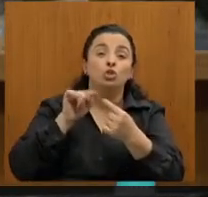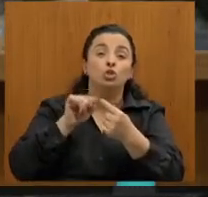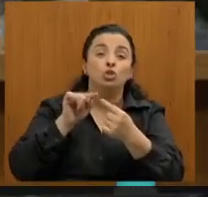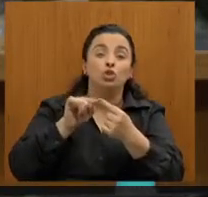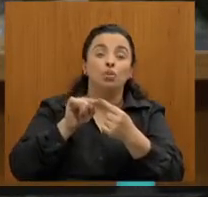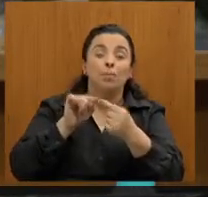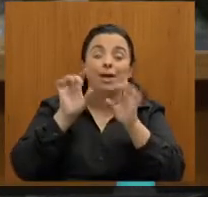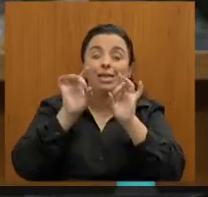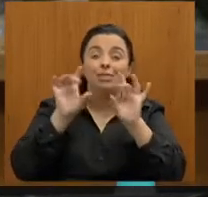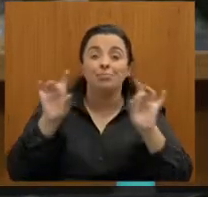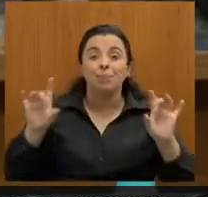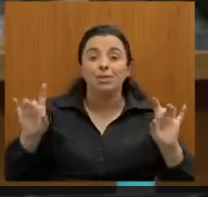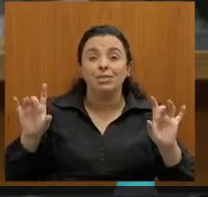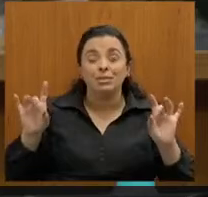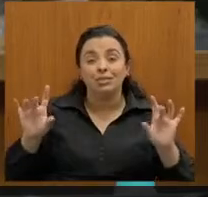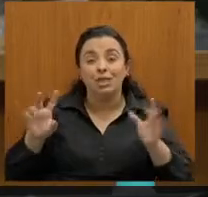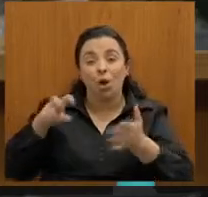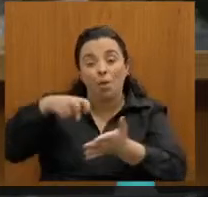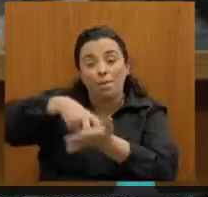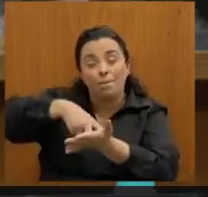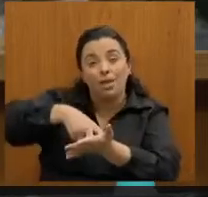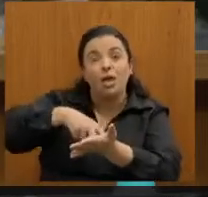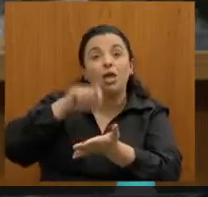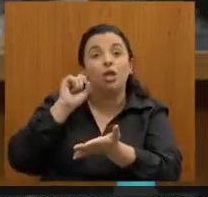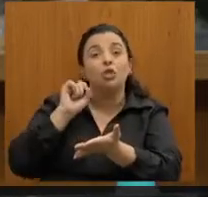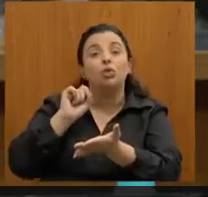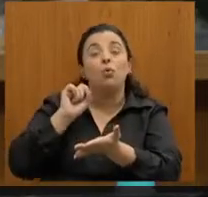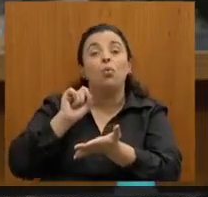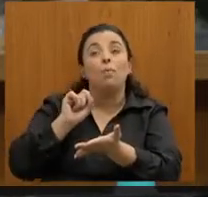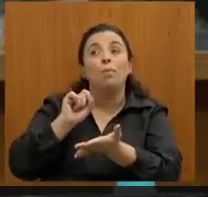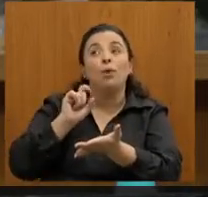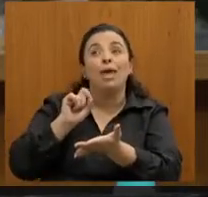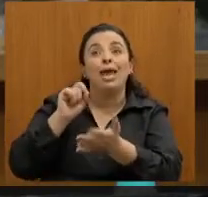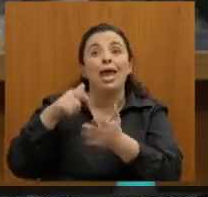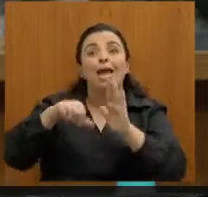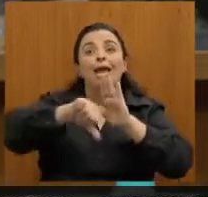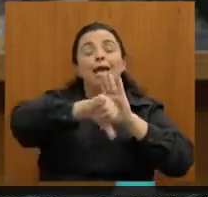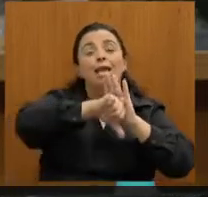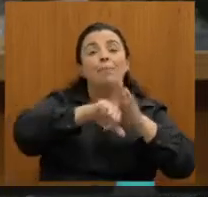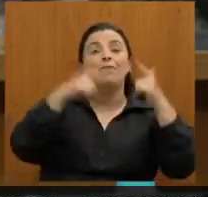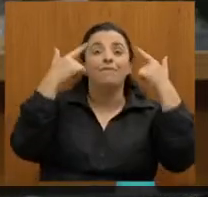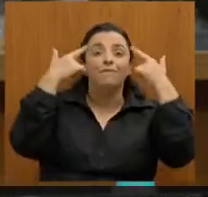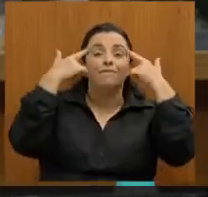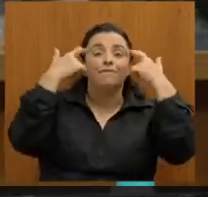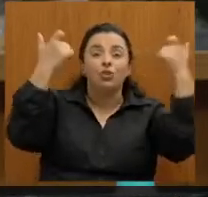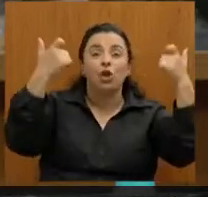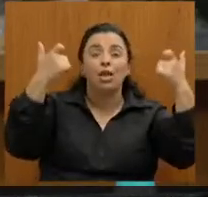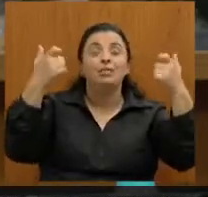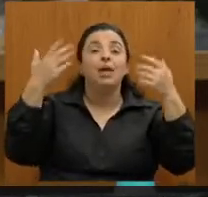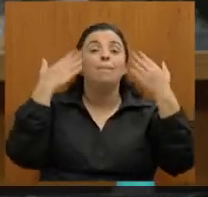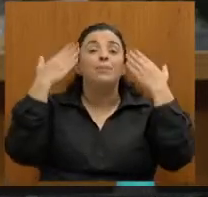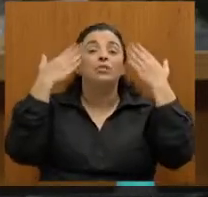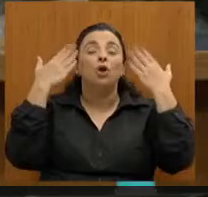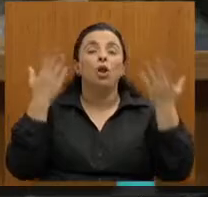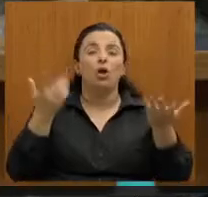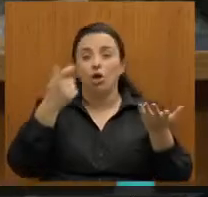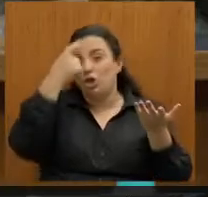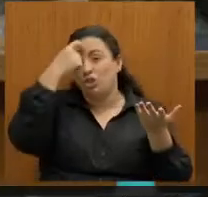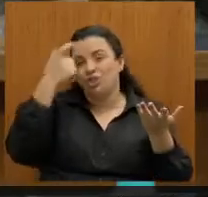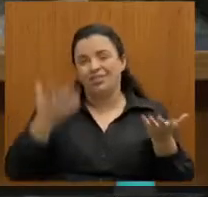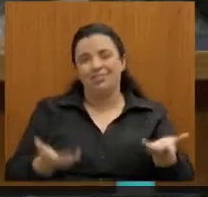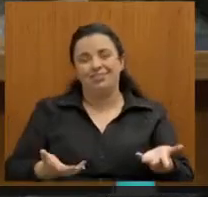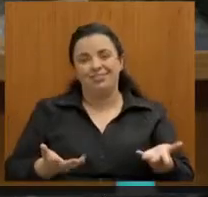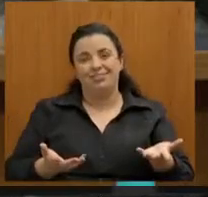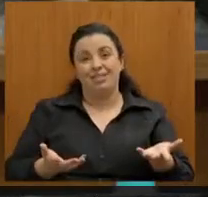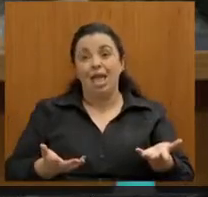psicológica porque a violência psicológica Diferentemente da violência física ela não deixa marcas